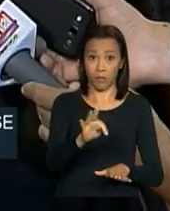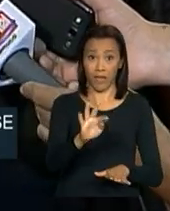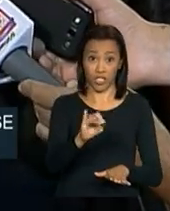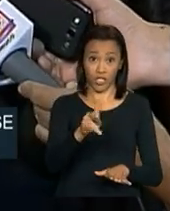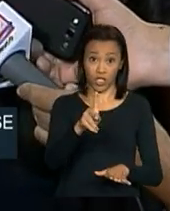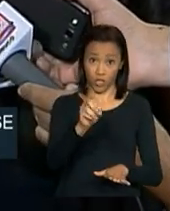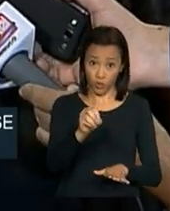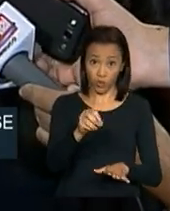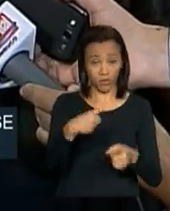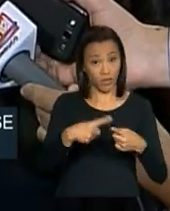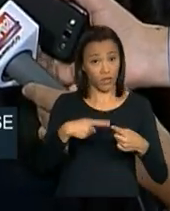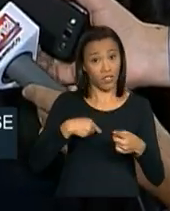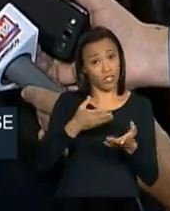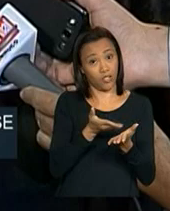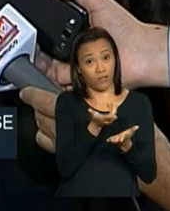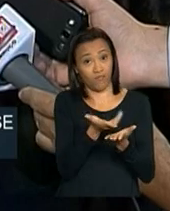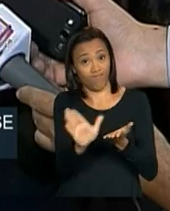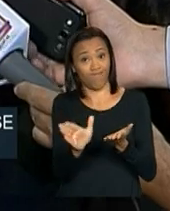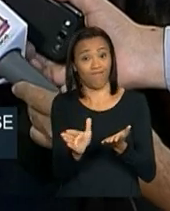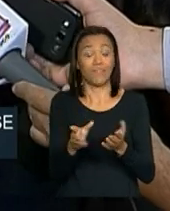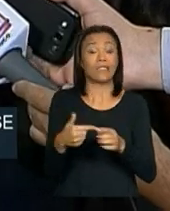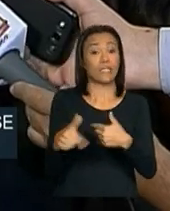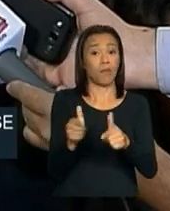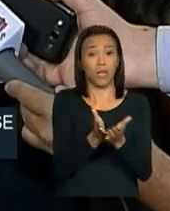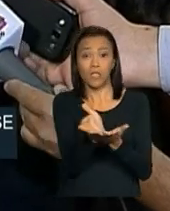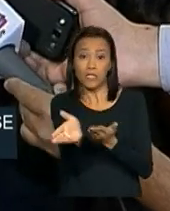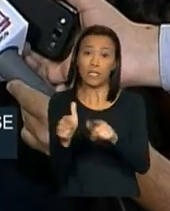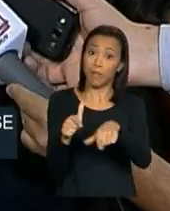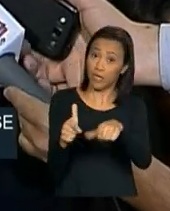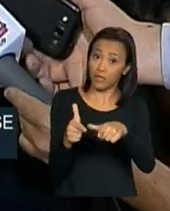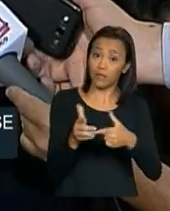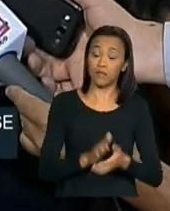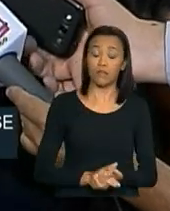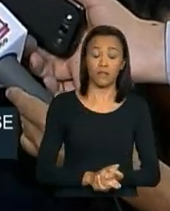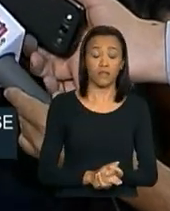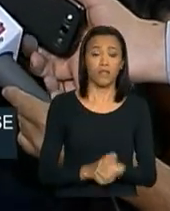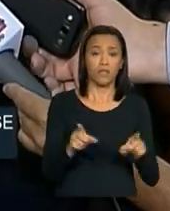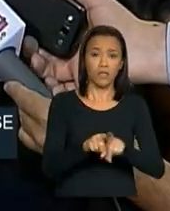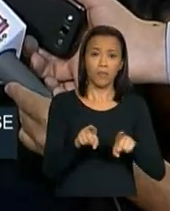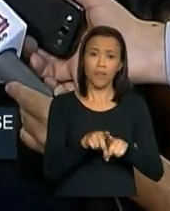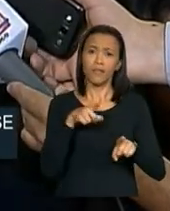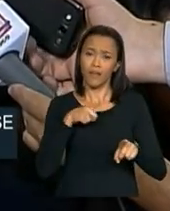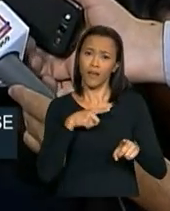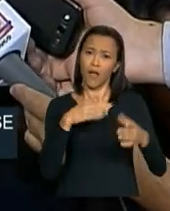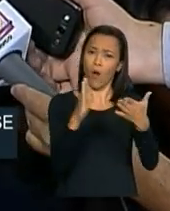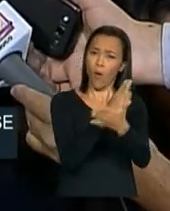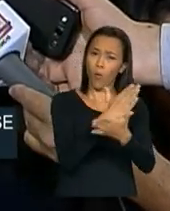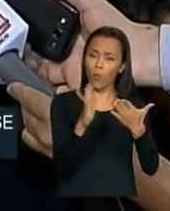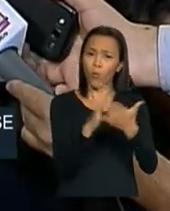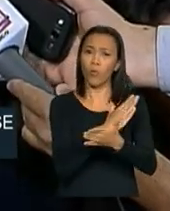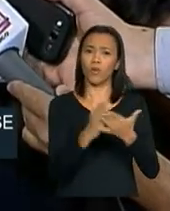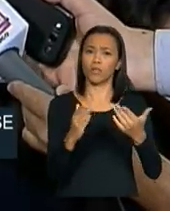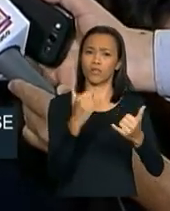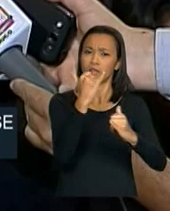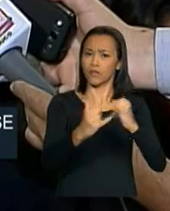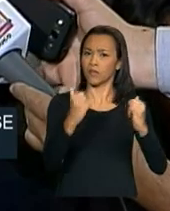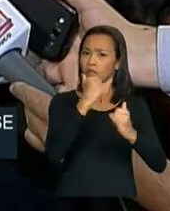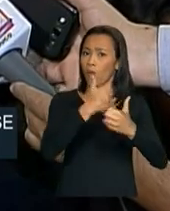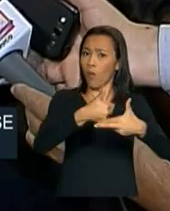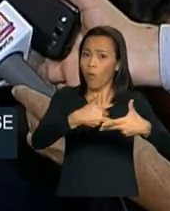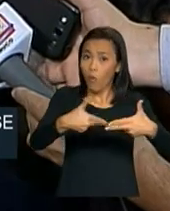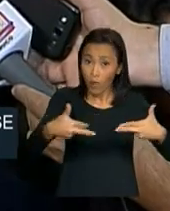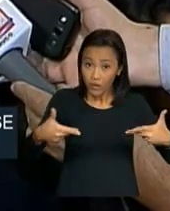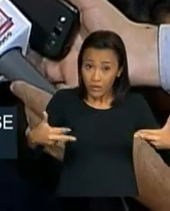partido ideológico de esquerda, trabalhista, e tem pontos que o partido tem como